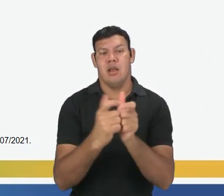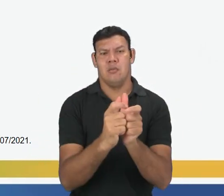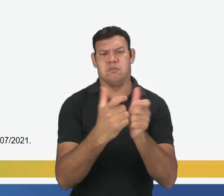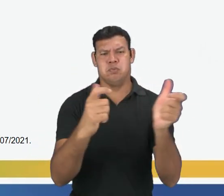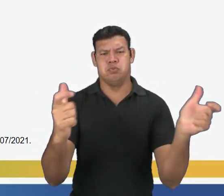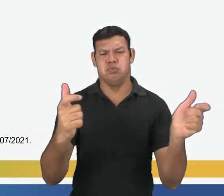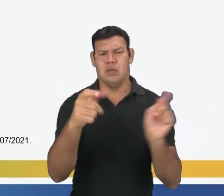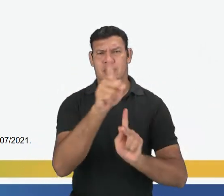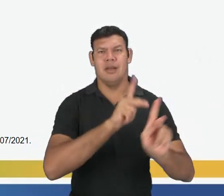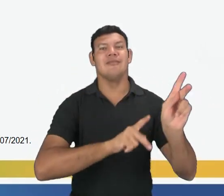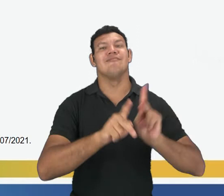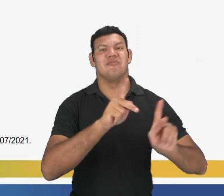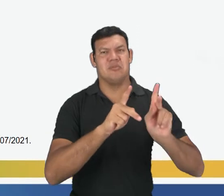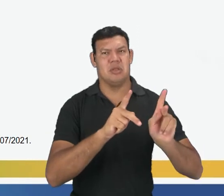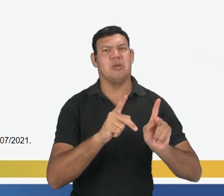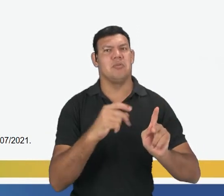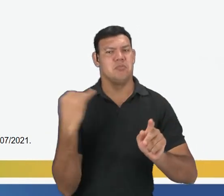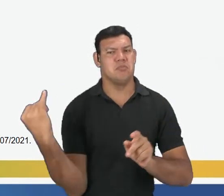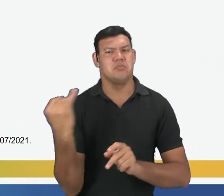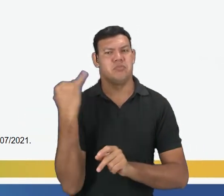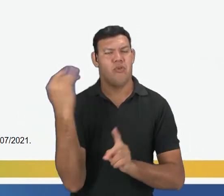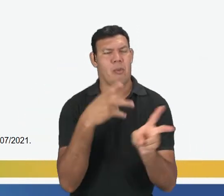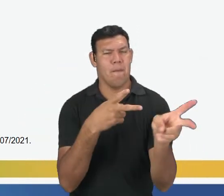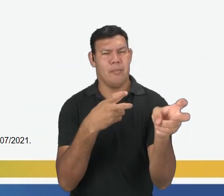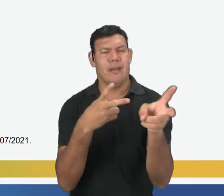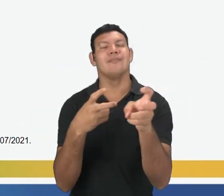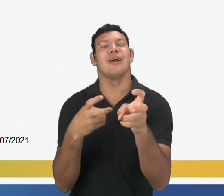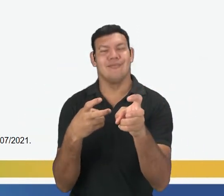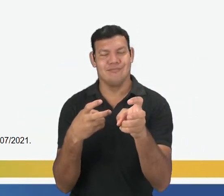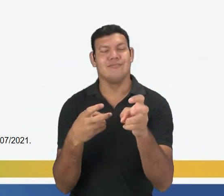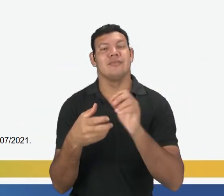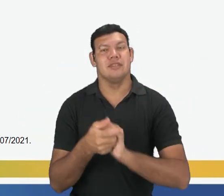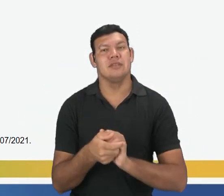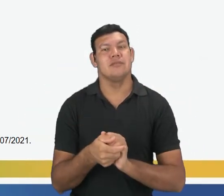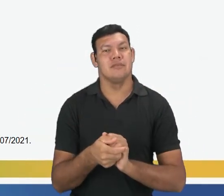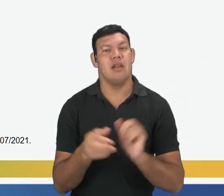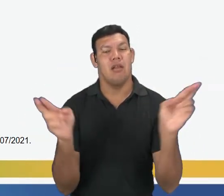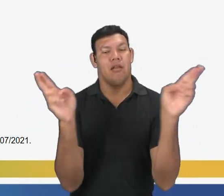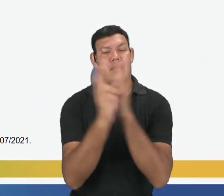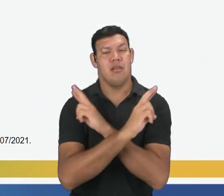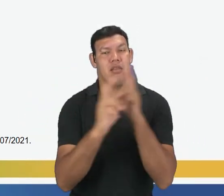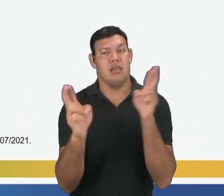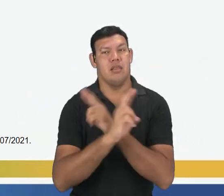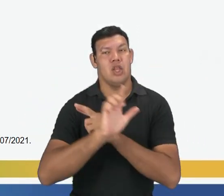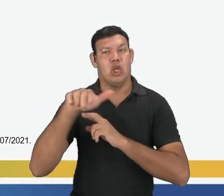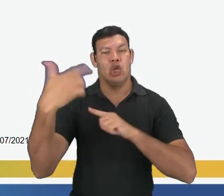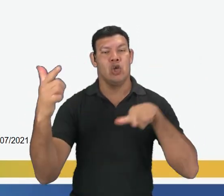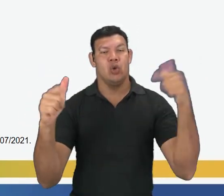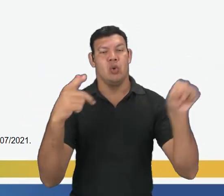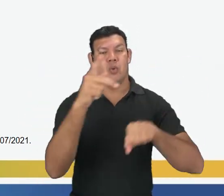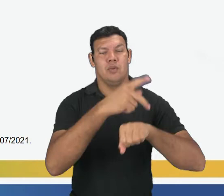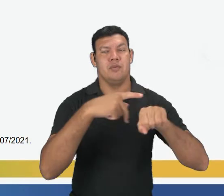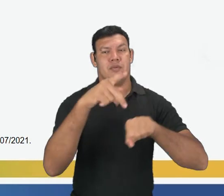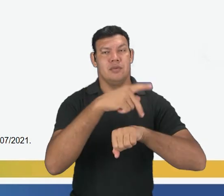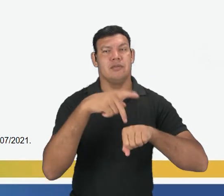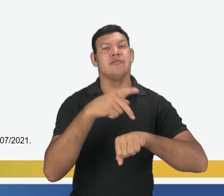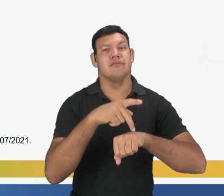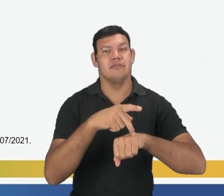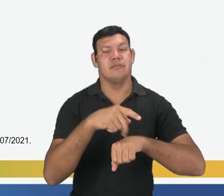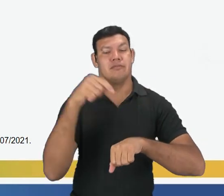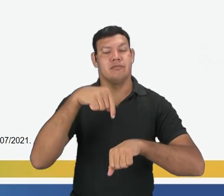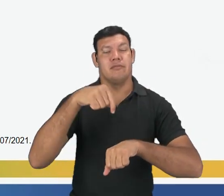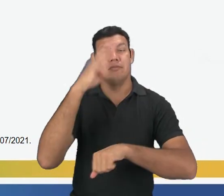foi significativo nos centros urbanos. Em relação a outros países, a urbanização no Brasil ela foi